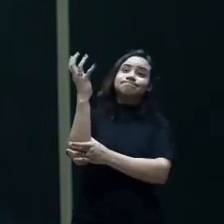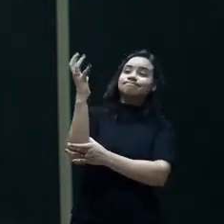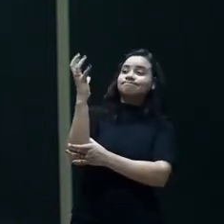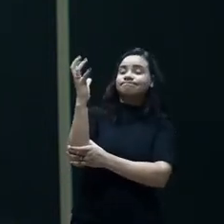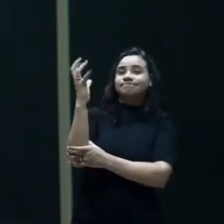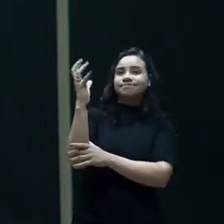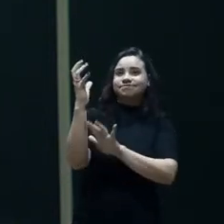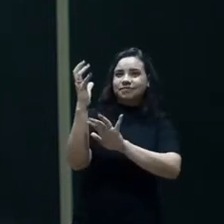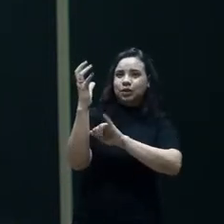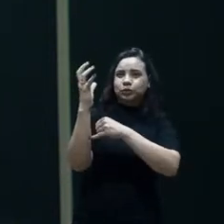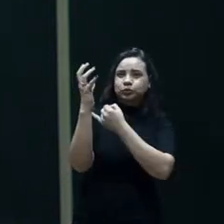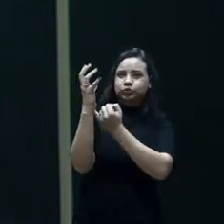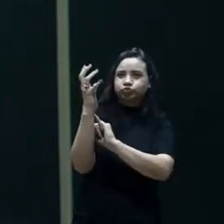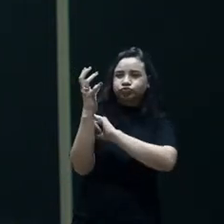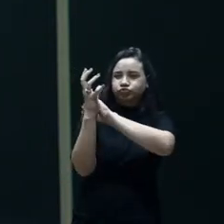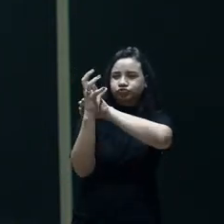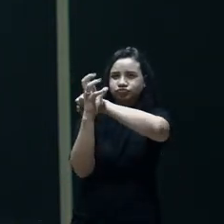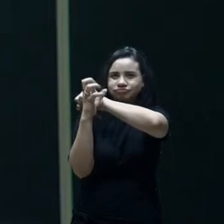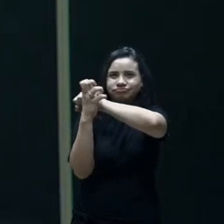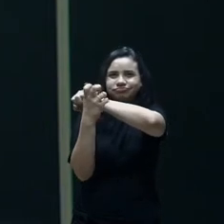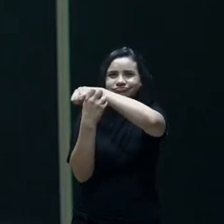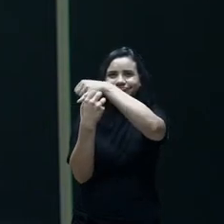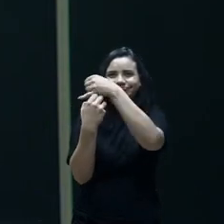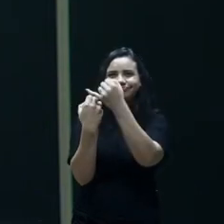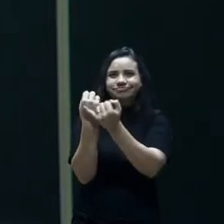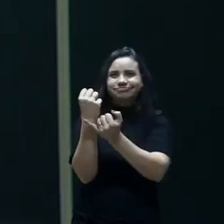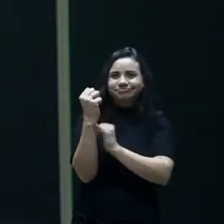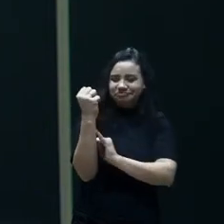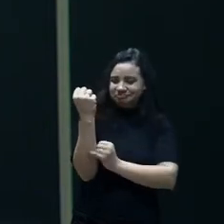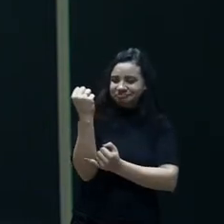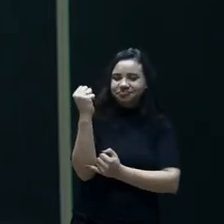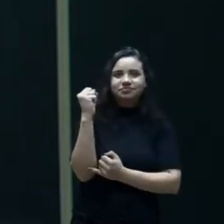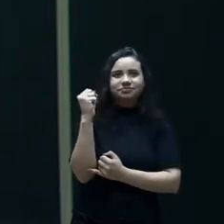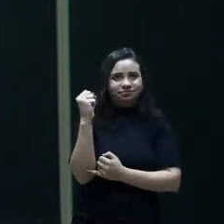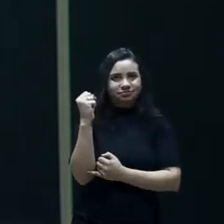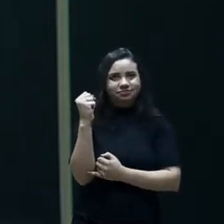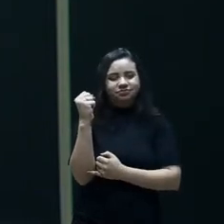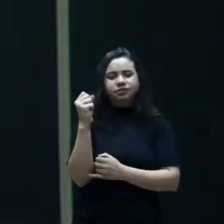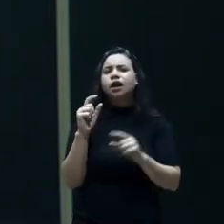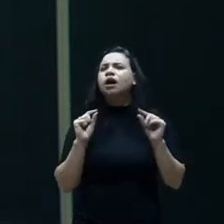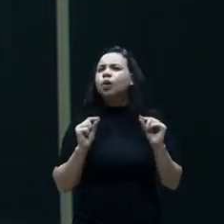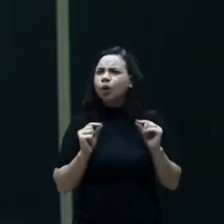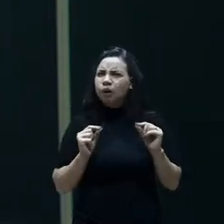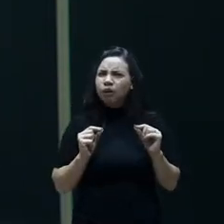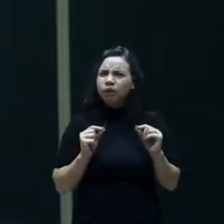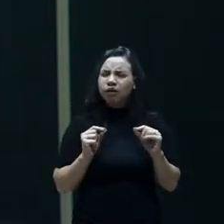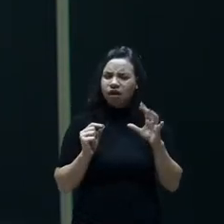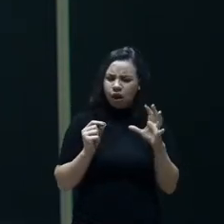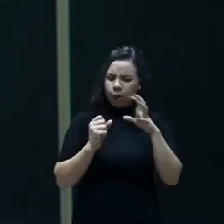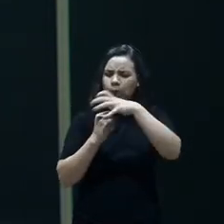mas os espinhos vão sufocando. E o texto vai dizer que tem alguns elementos que sufocam a